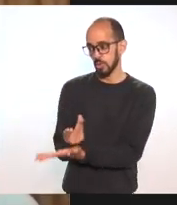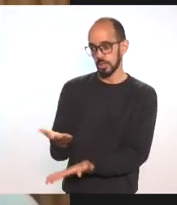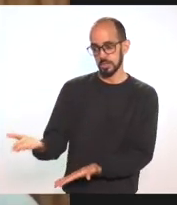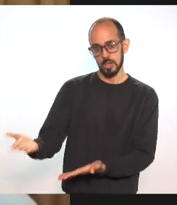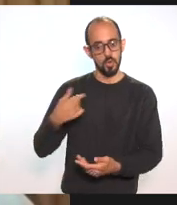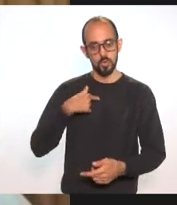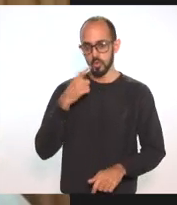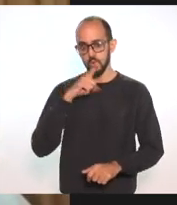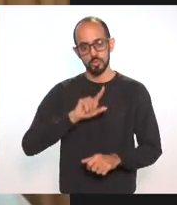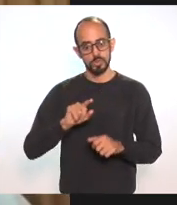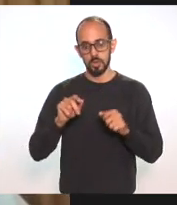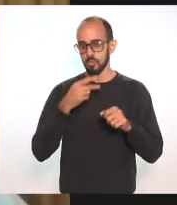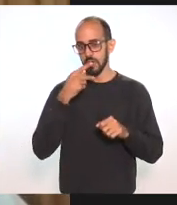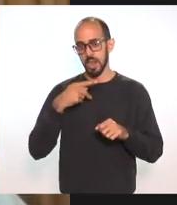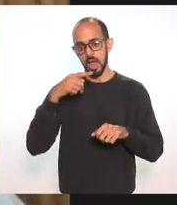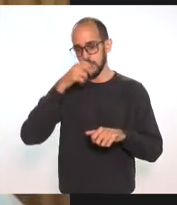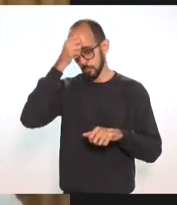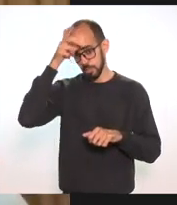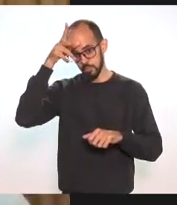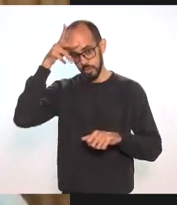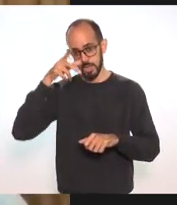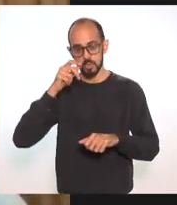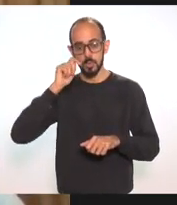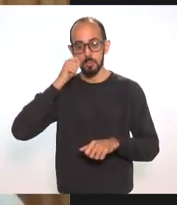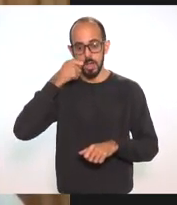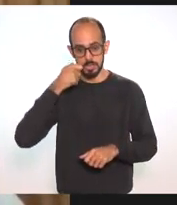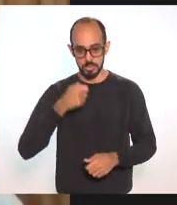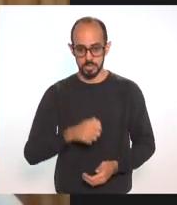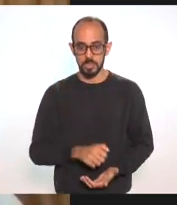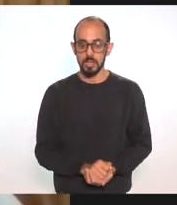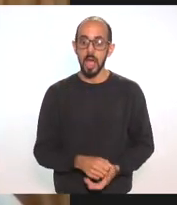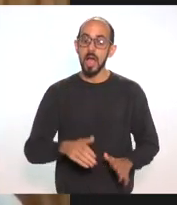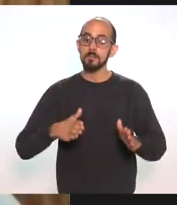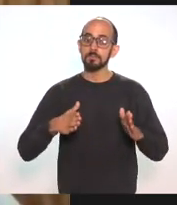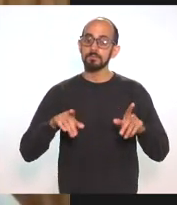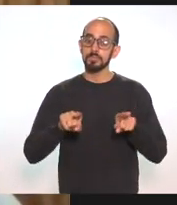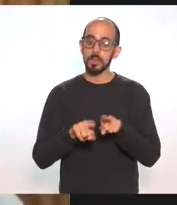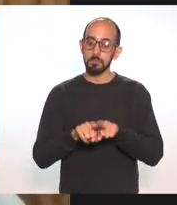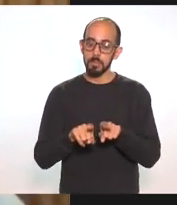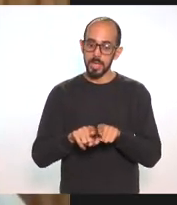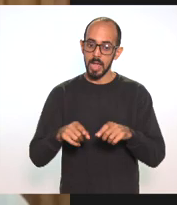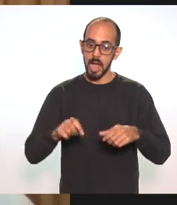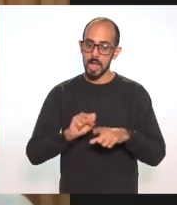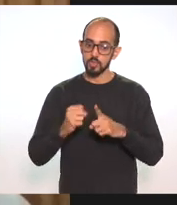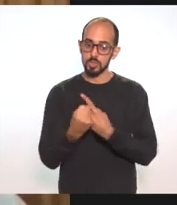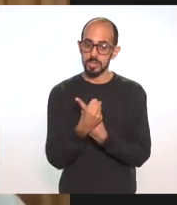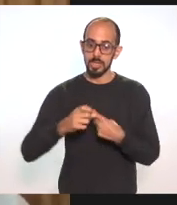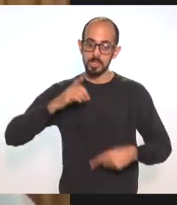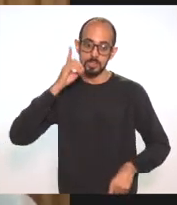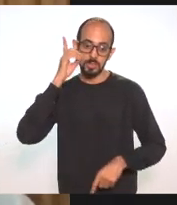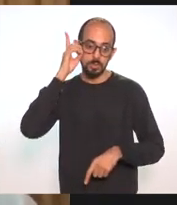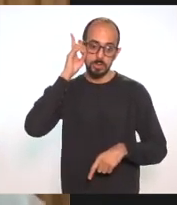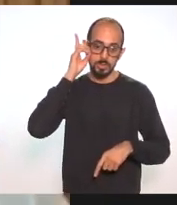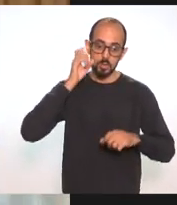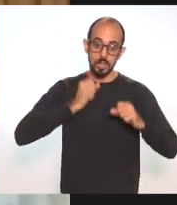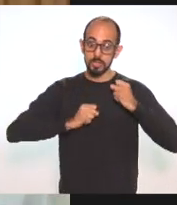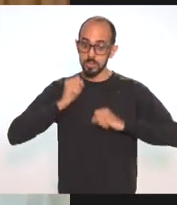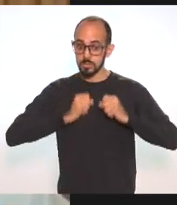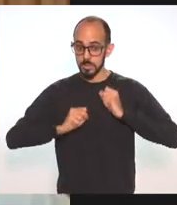falar com o prefeito Eduardo Paes. E a outra coisa, a Sociedade de Síndrome de Down está desesperada porque as